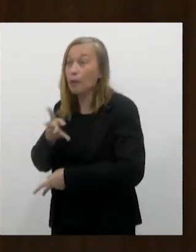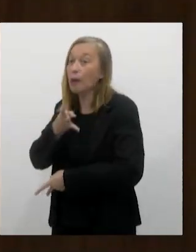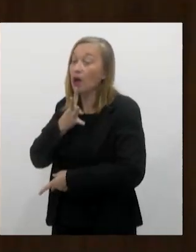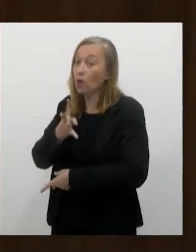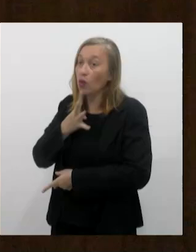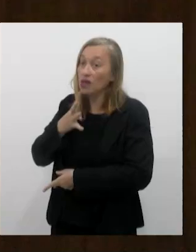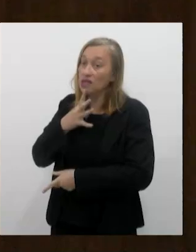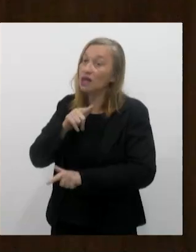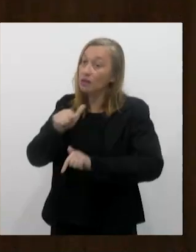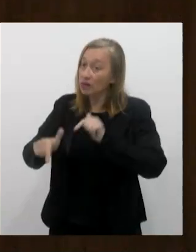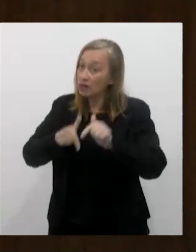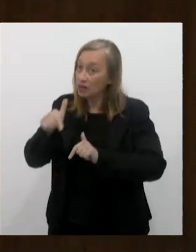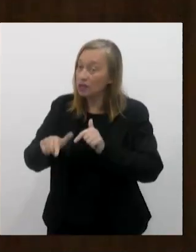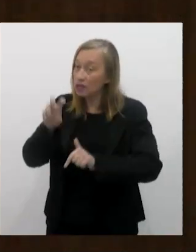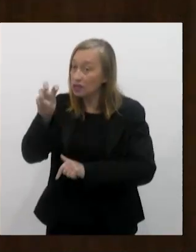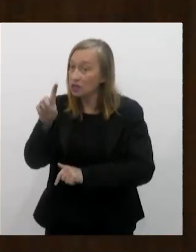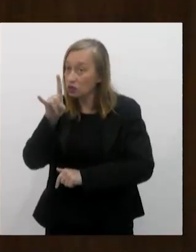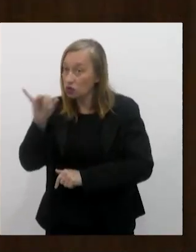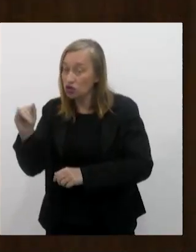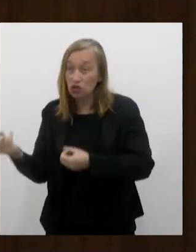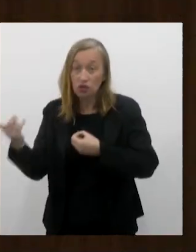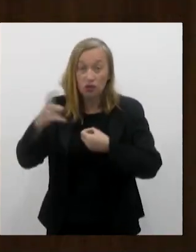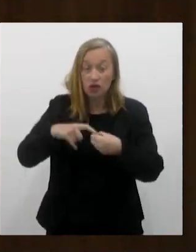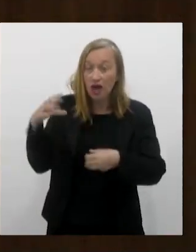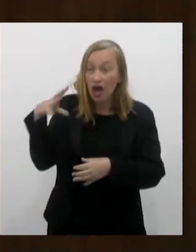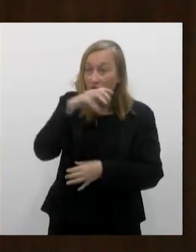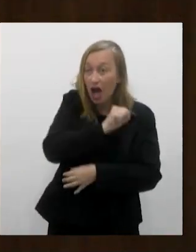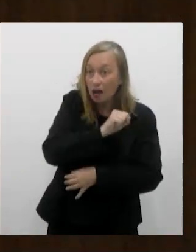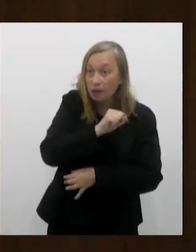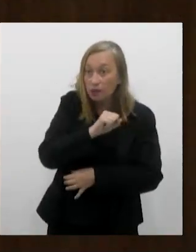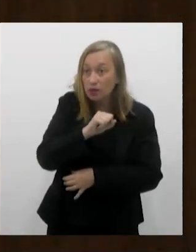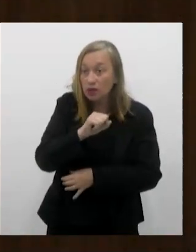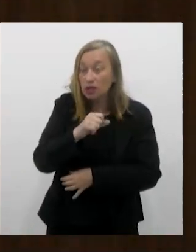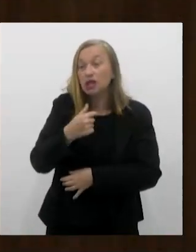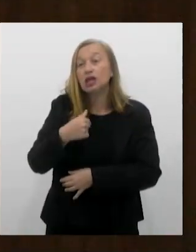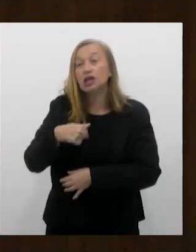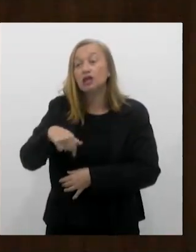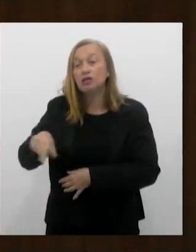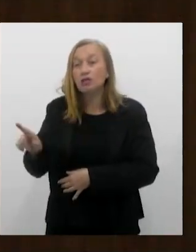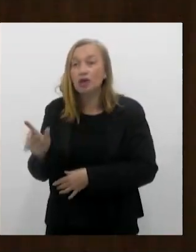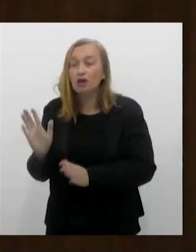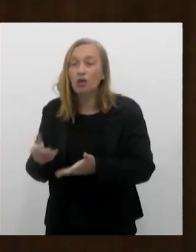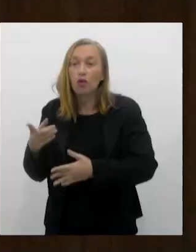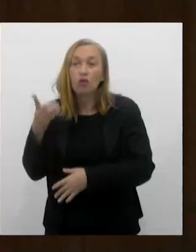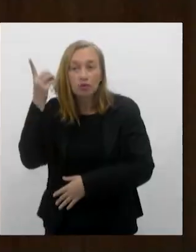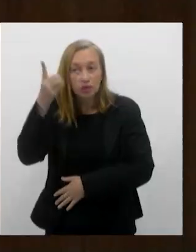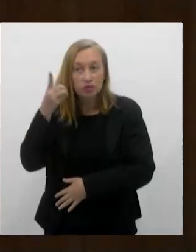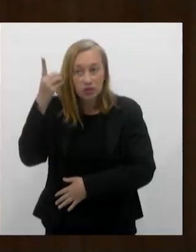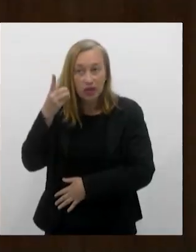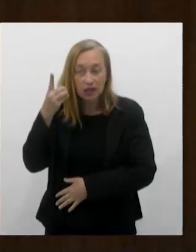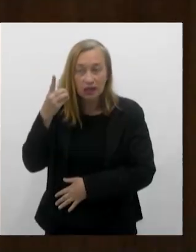para trabalhar ali durante 5 dias e voltei rapidamente, e fui agora como deputada